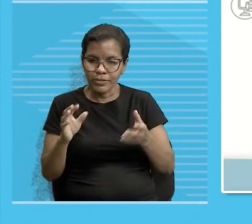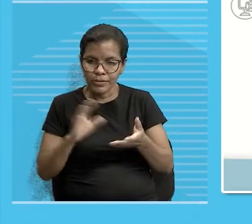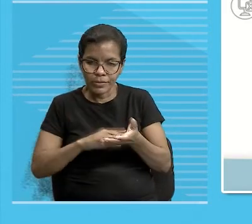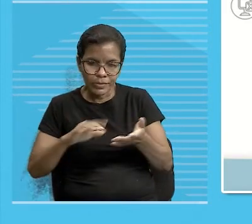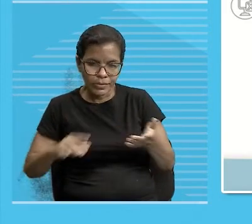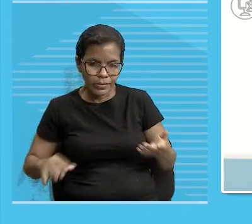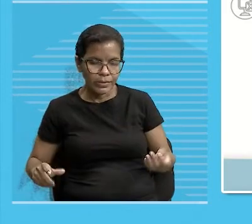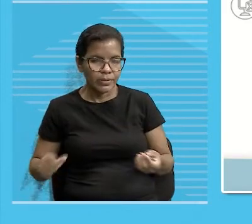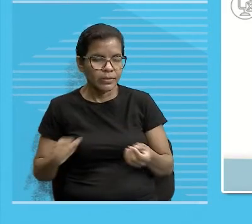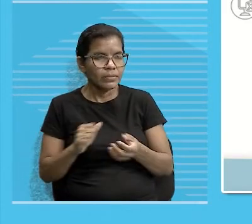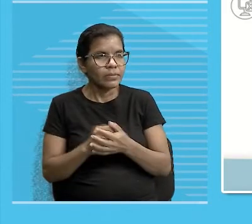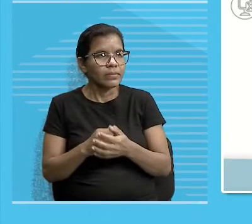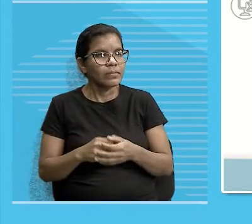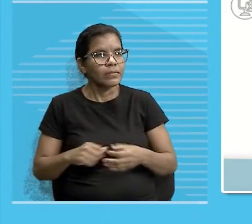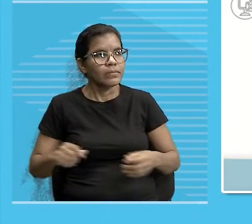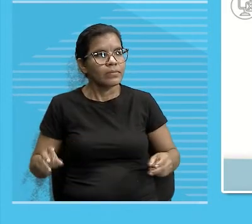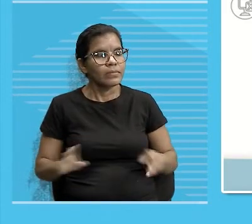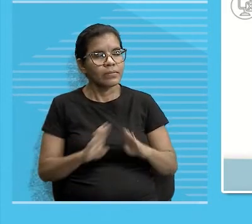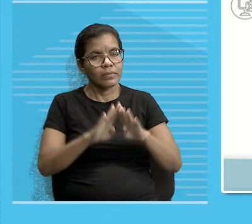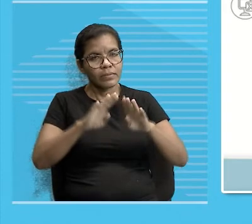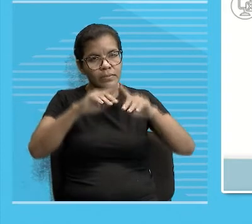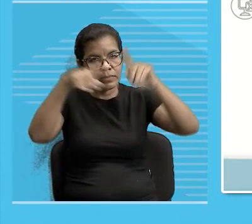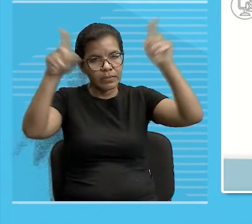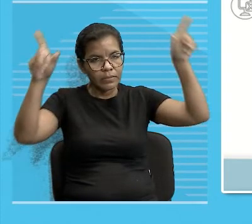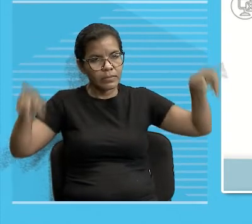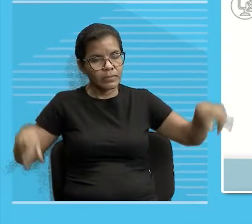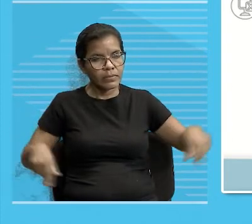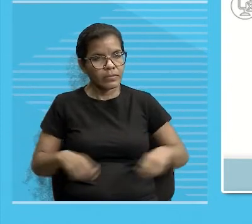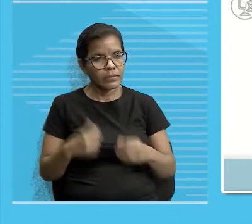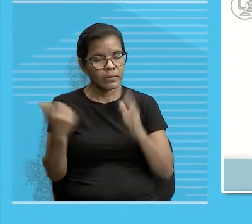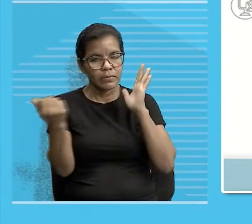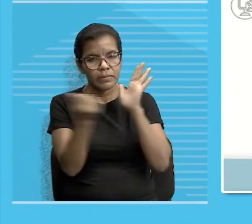Então, essa obra é marcada por um exagero